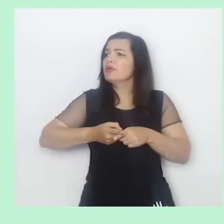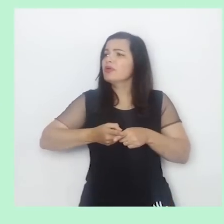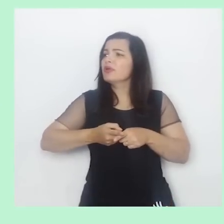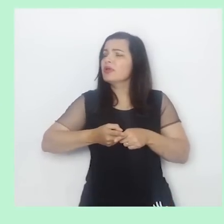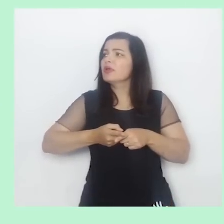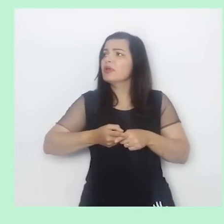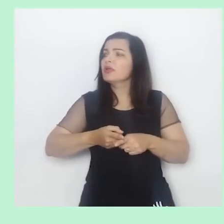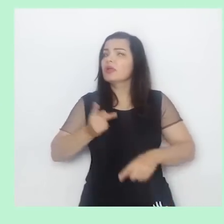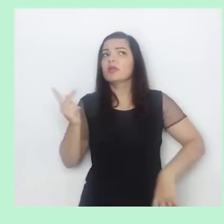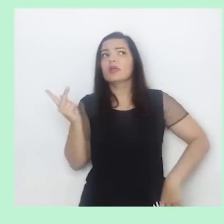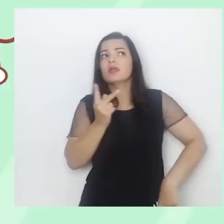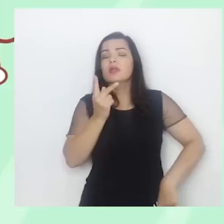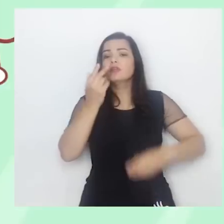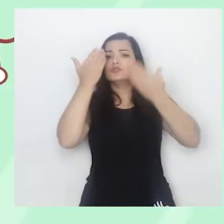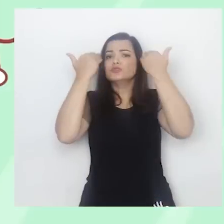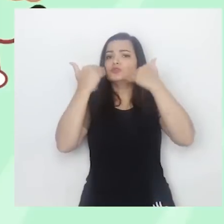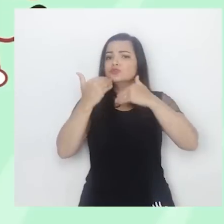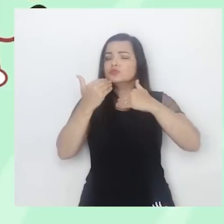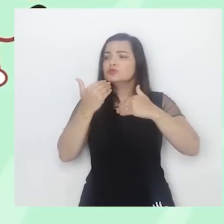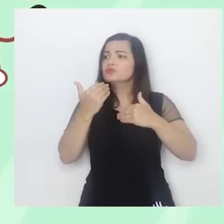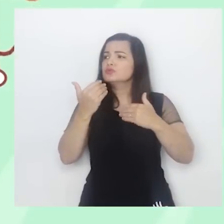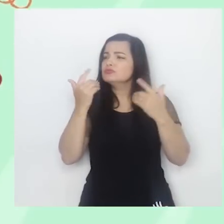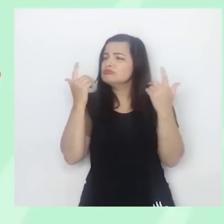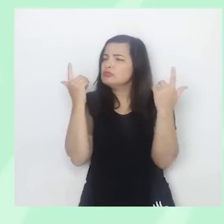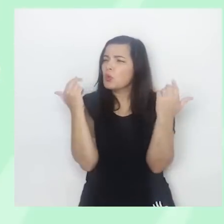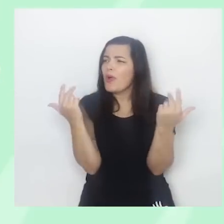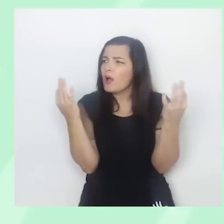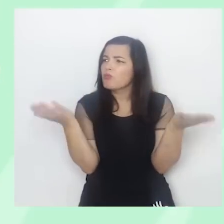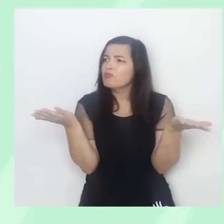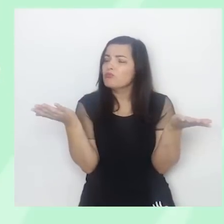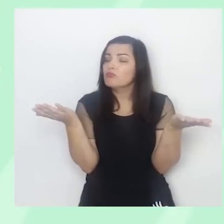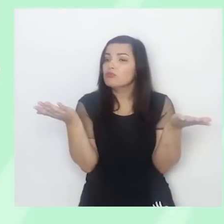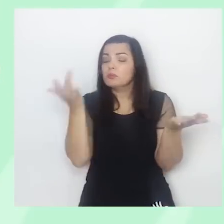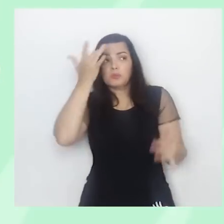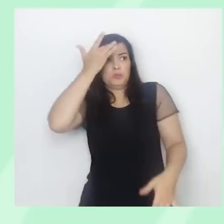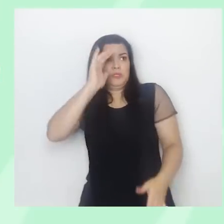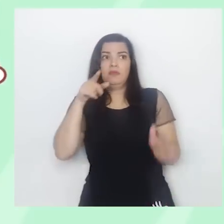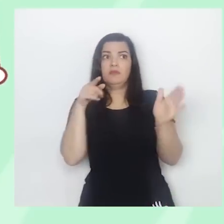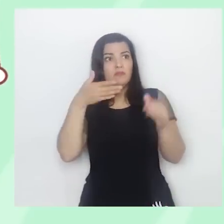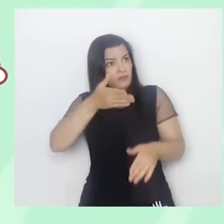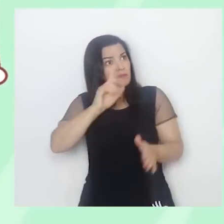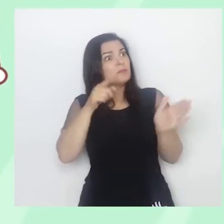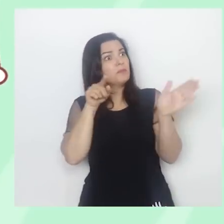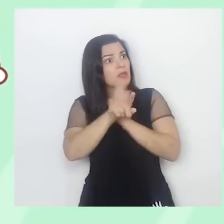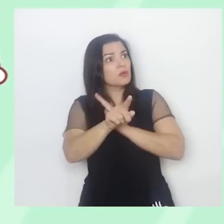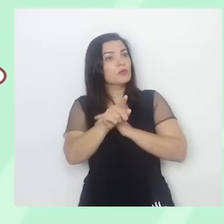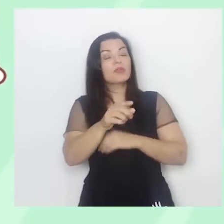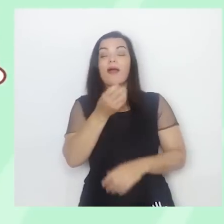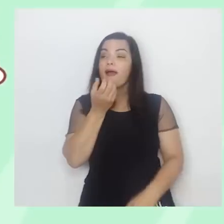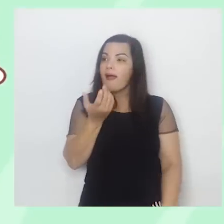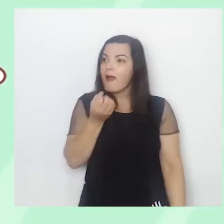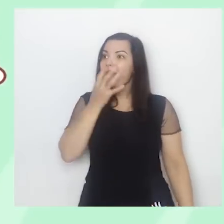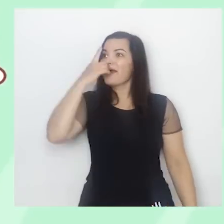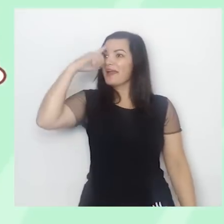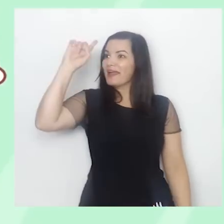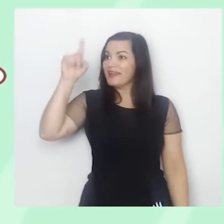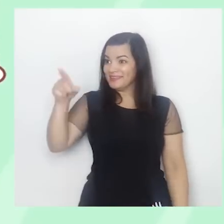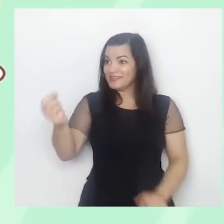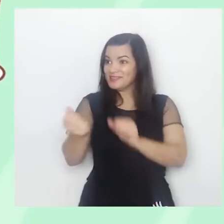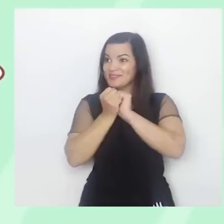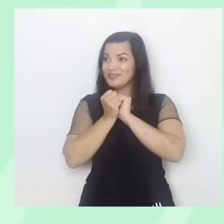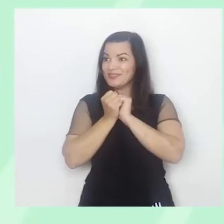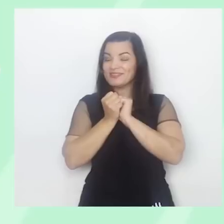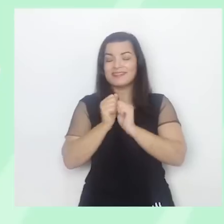tão parecidas, hein? Sei lá. Vai perguntar pra elas. Boa ideia. Você vai